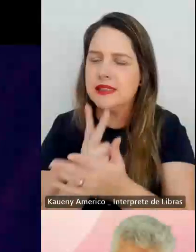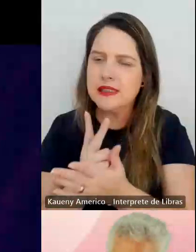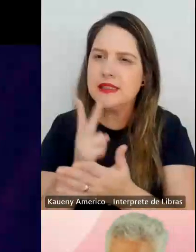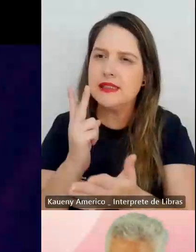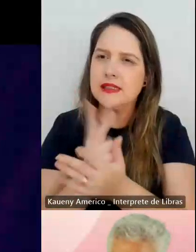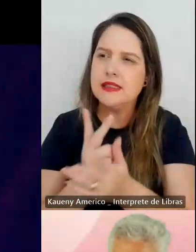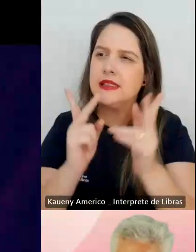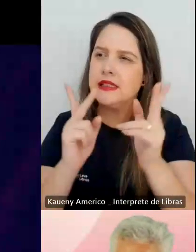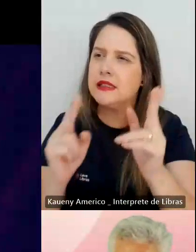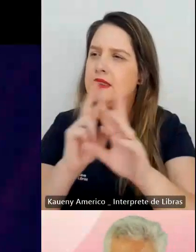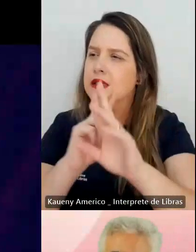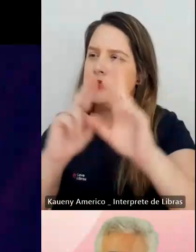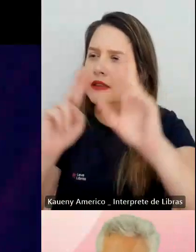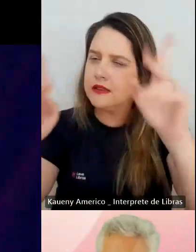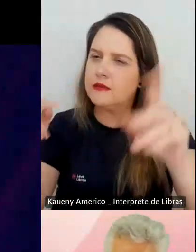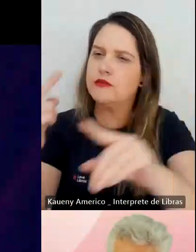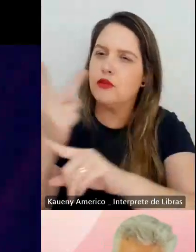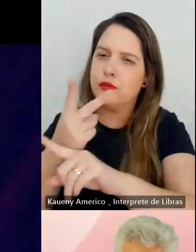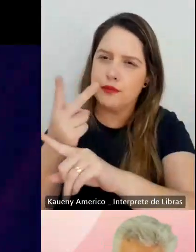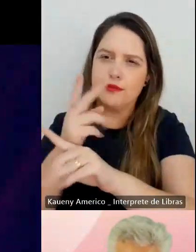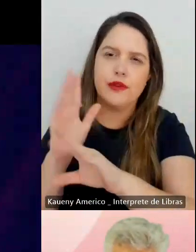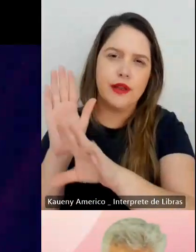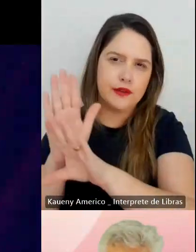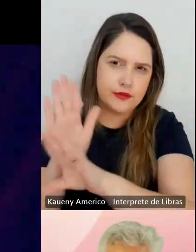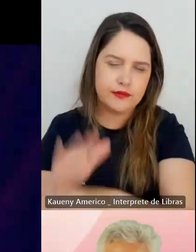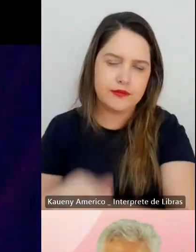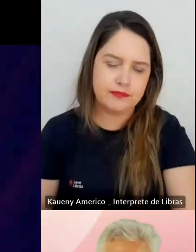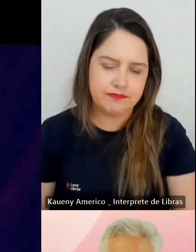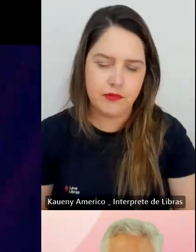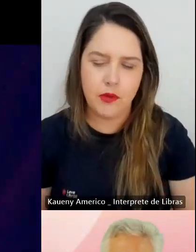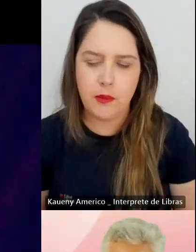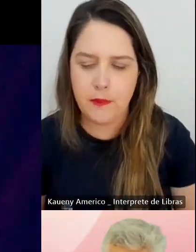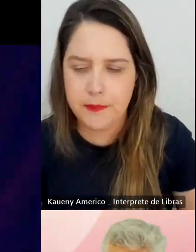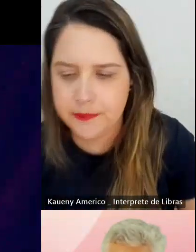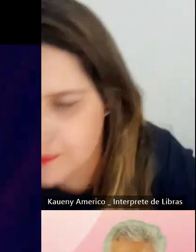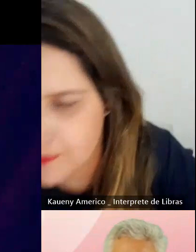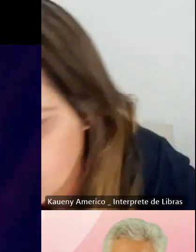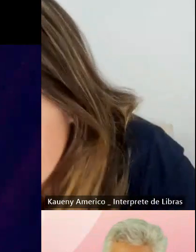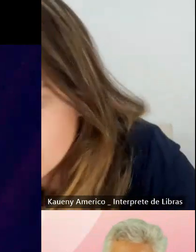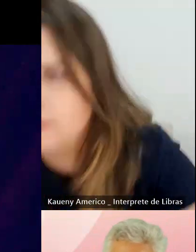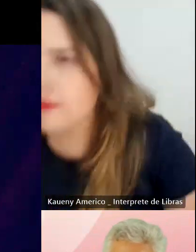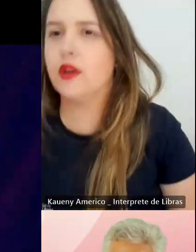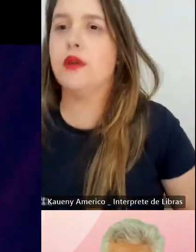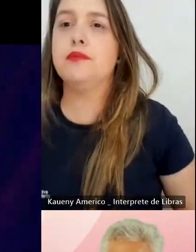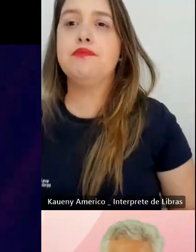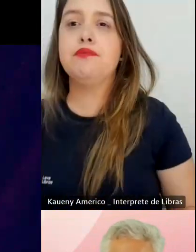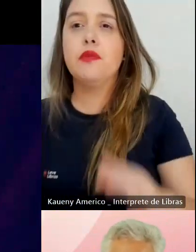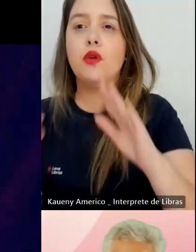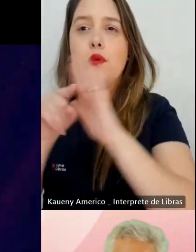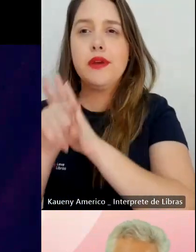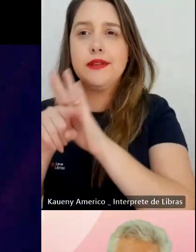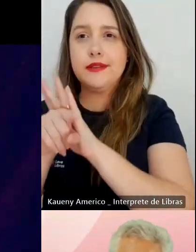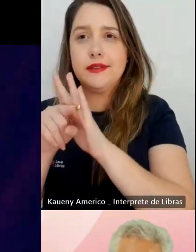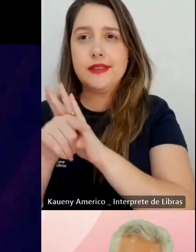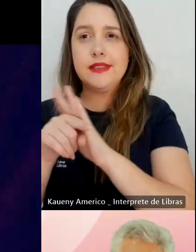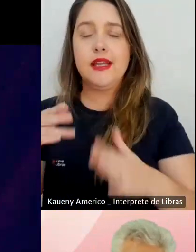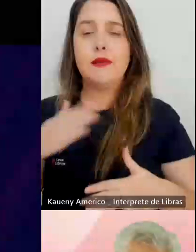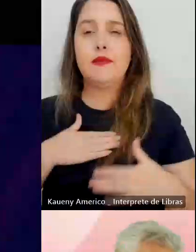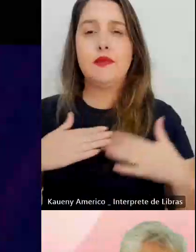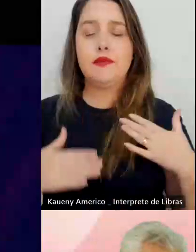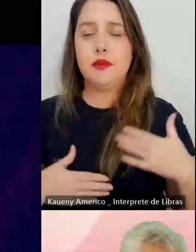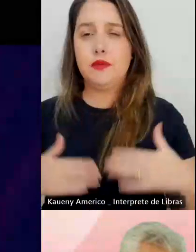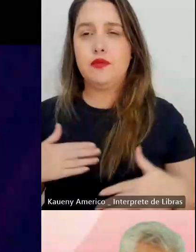vou procurar ajuda. Combinados? O exame físico em si, todo mundo diz,